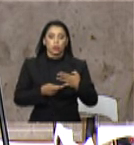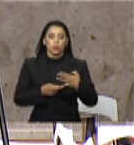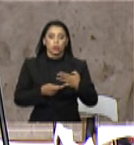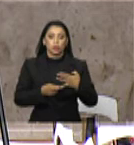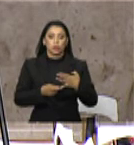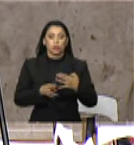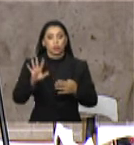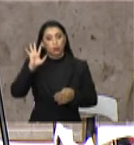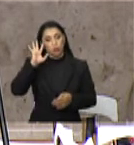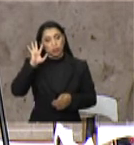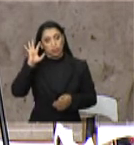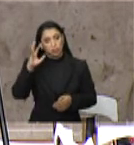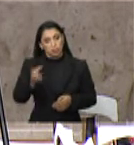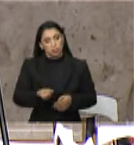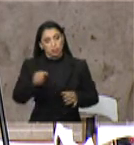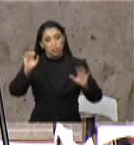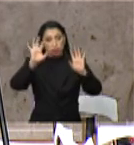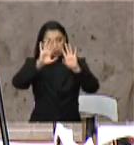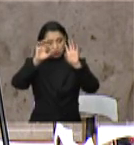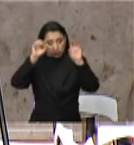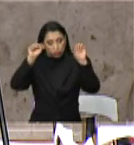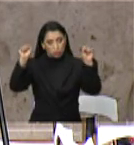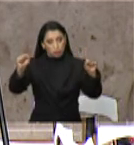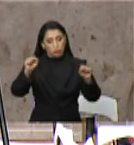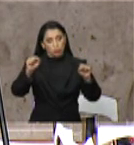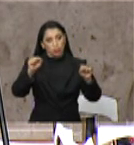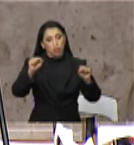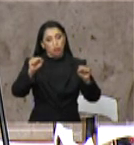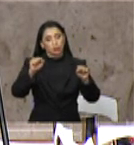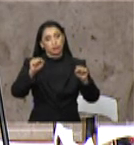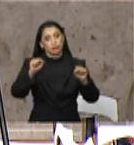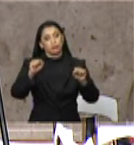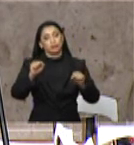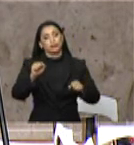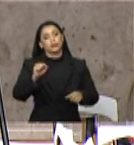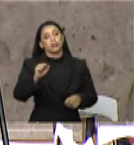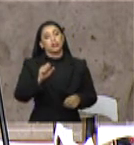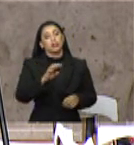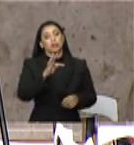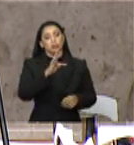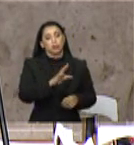a decisão do Tribunal Regional Federal